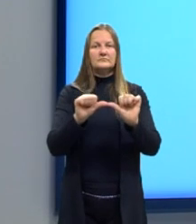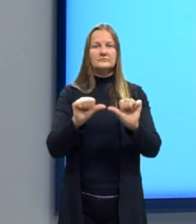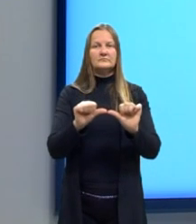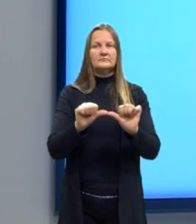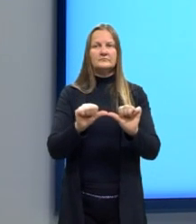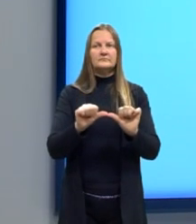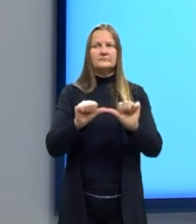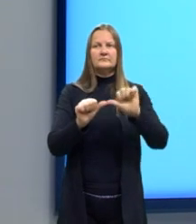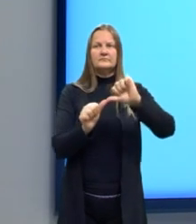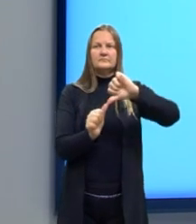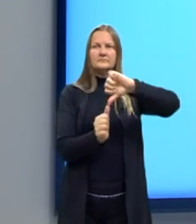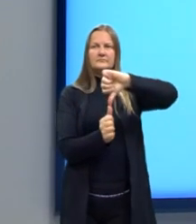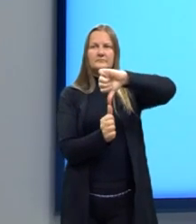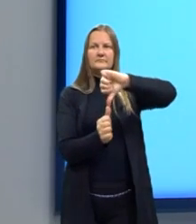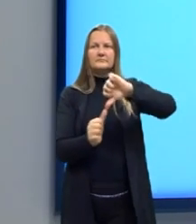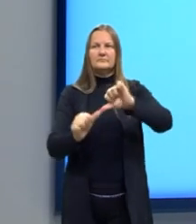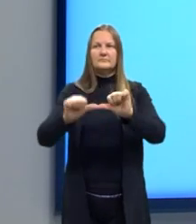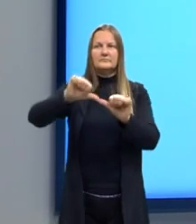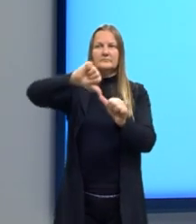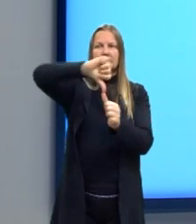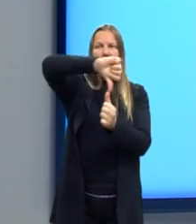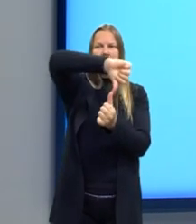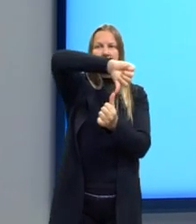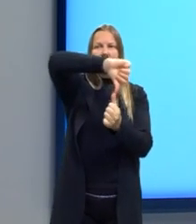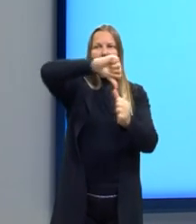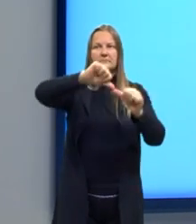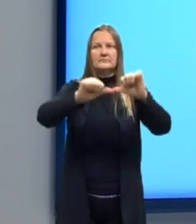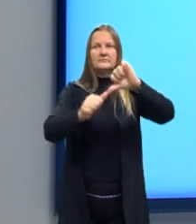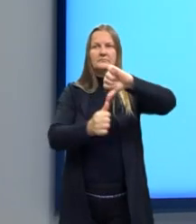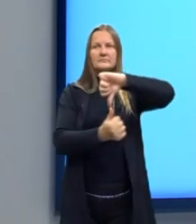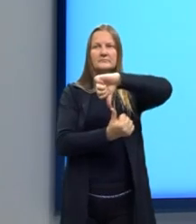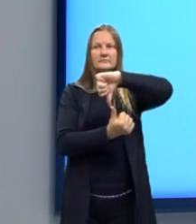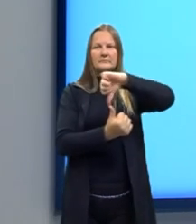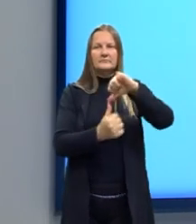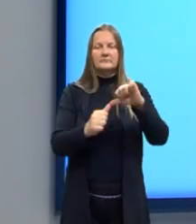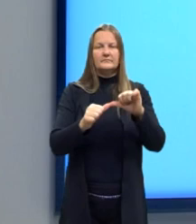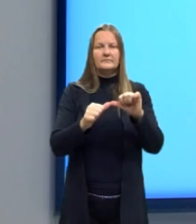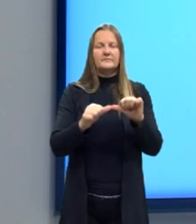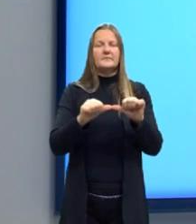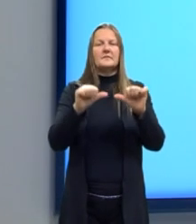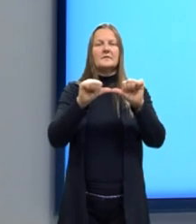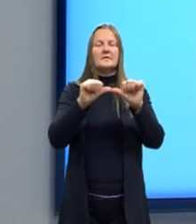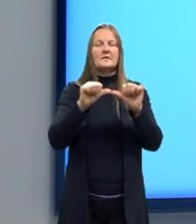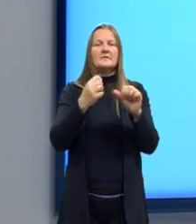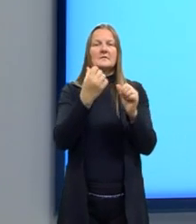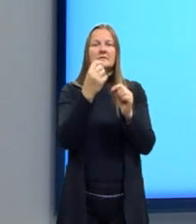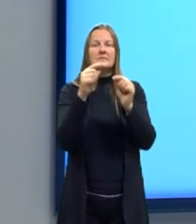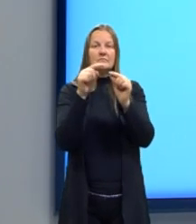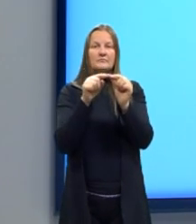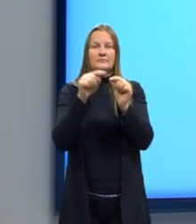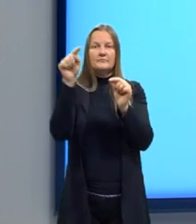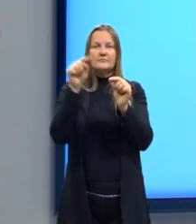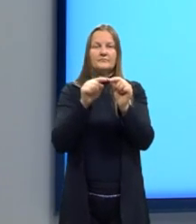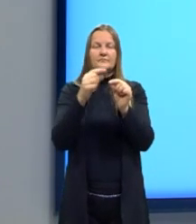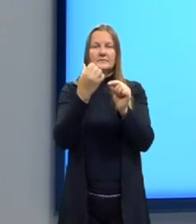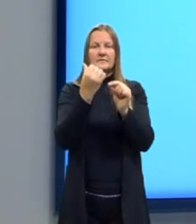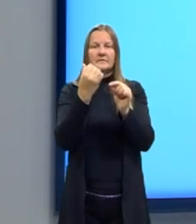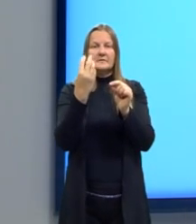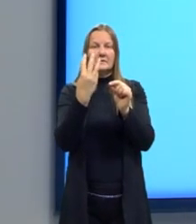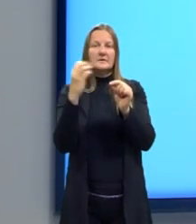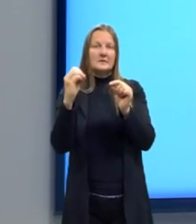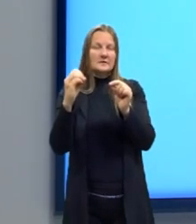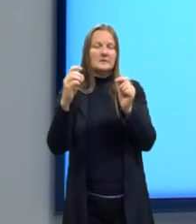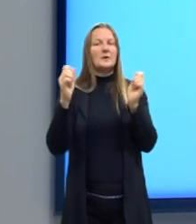nós temos aqui então o seno um meio nós podemos utilizar o 30 graus assim como podemos